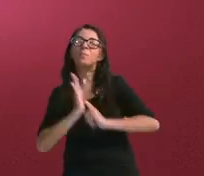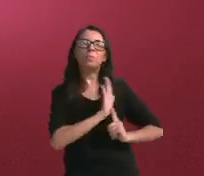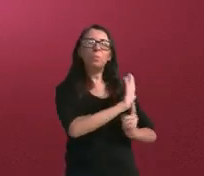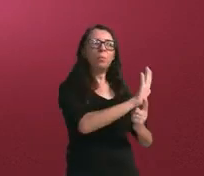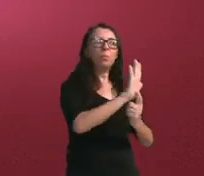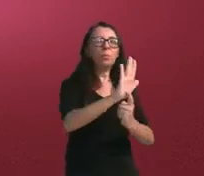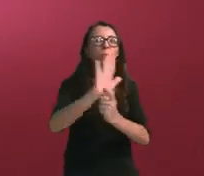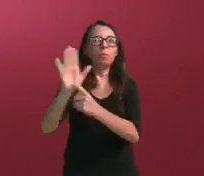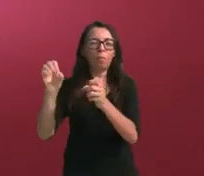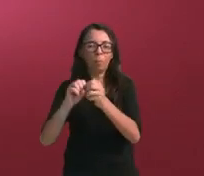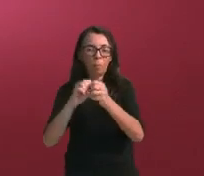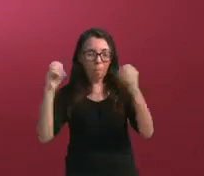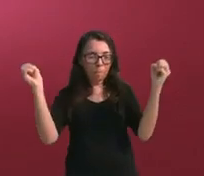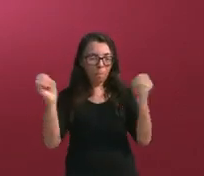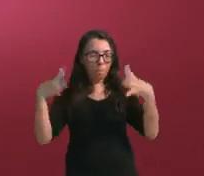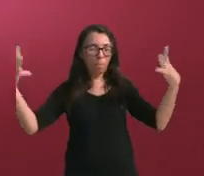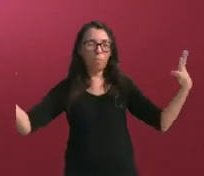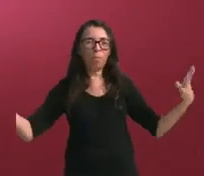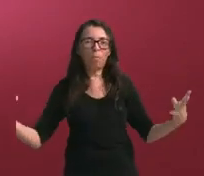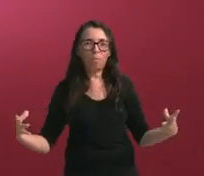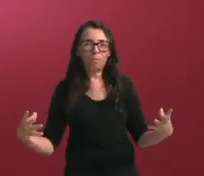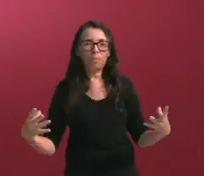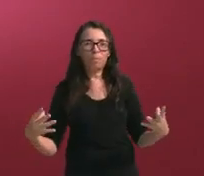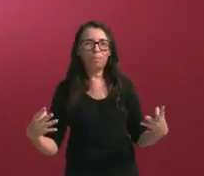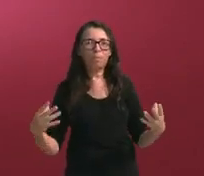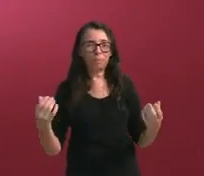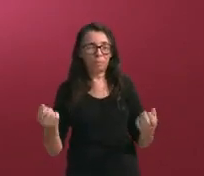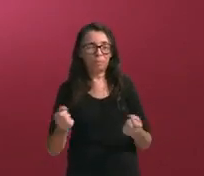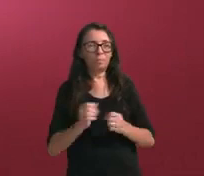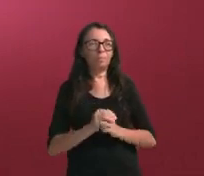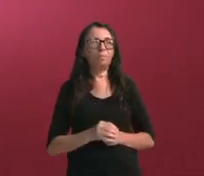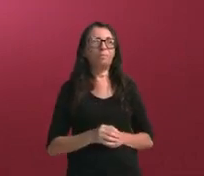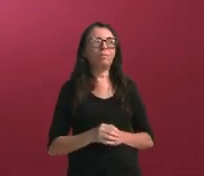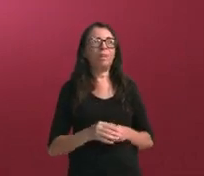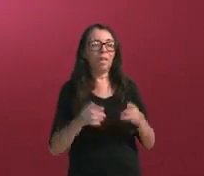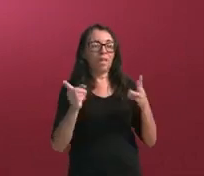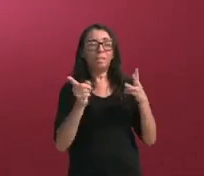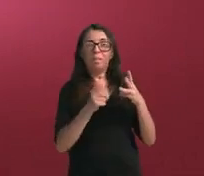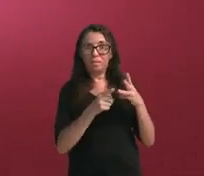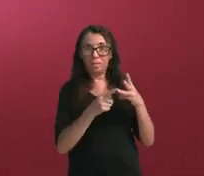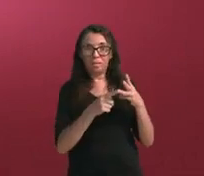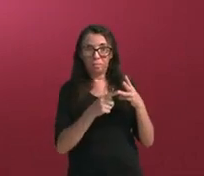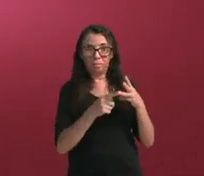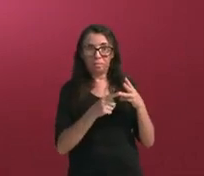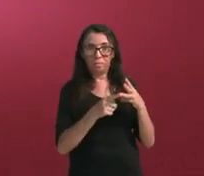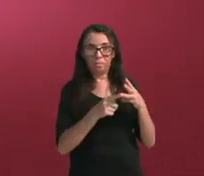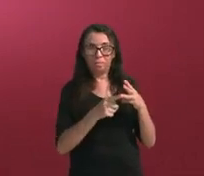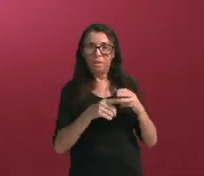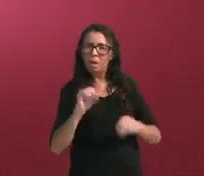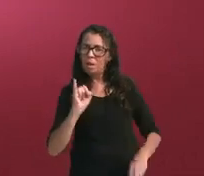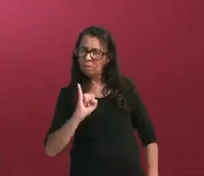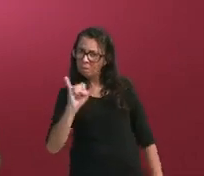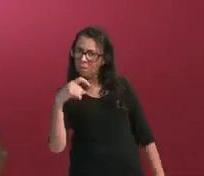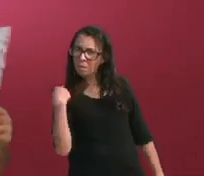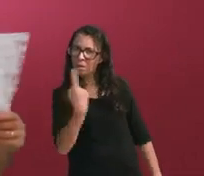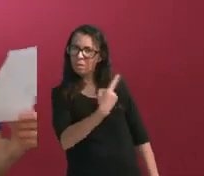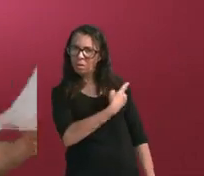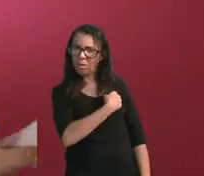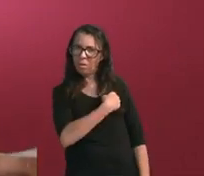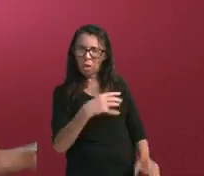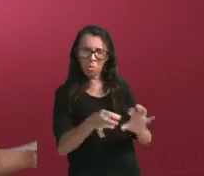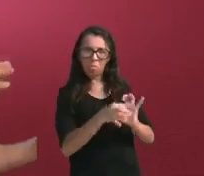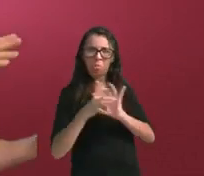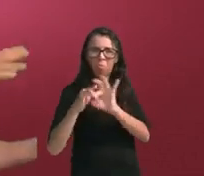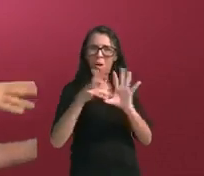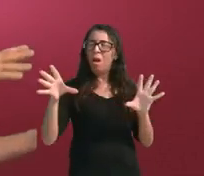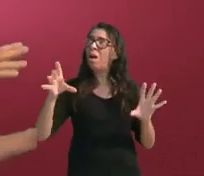Terceiro, serei abençoado quando Deus fizer uma grande obra por meu intermédio. E Deus vai